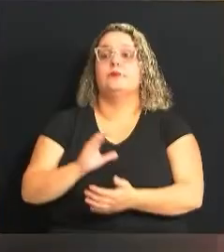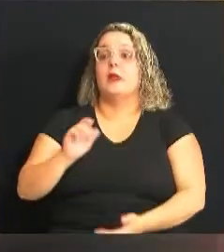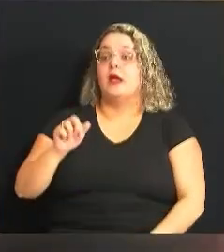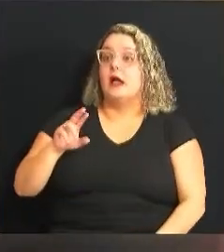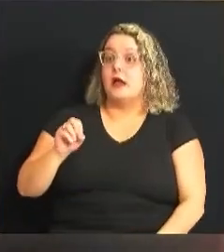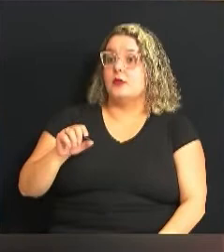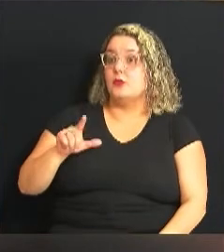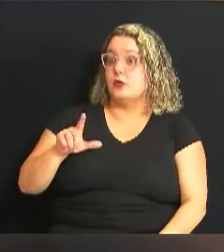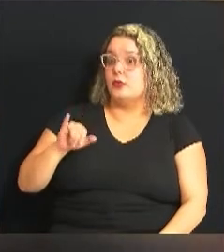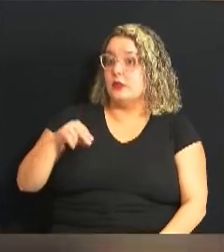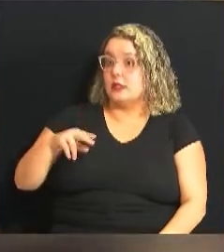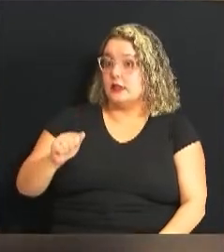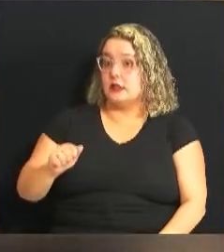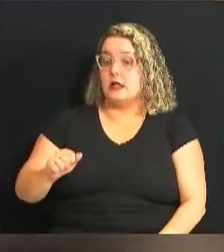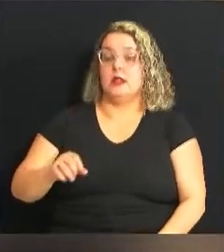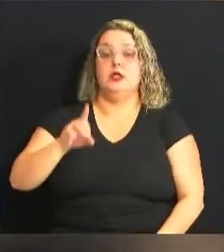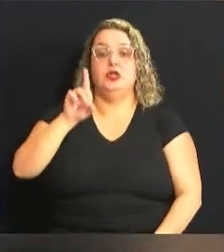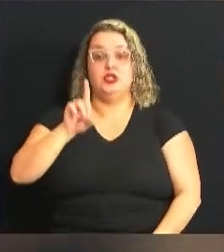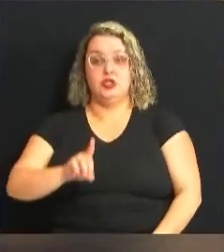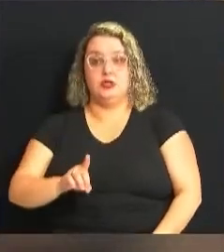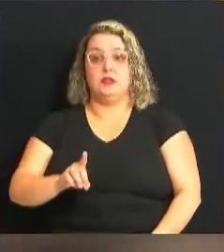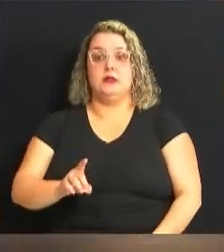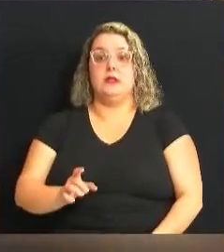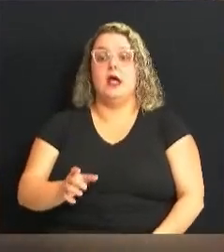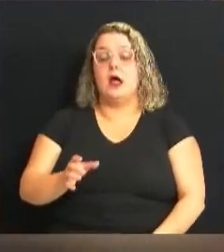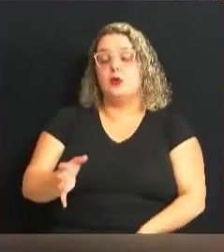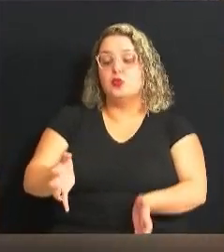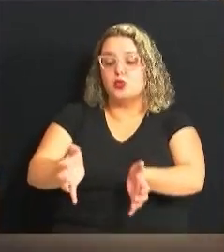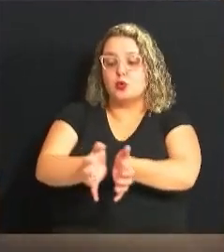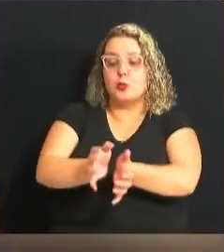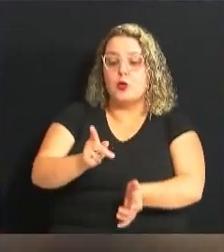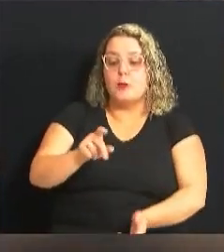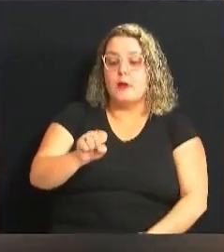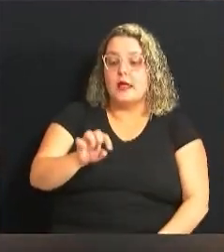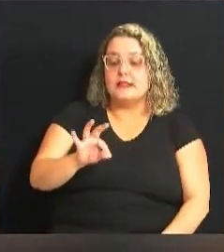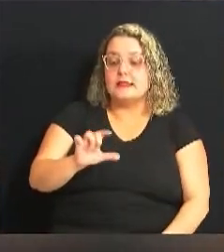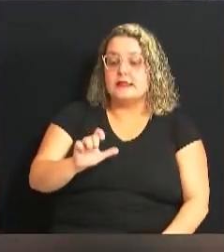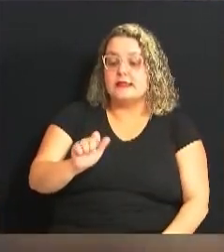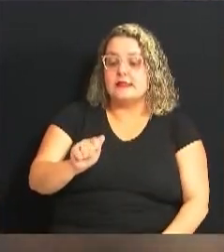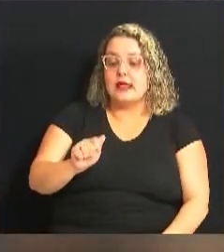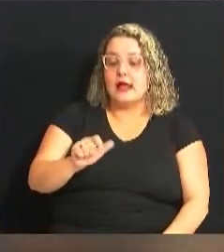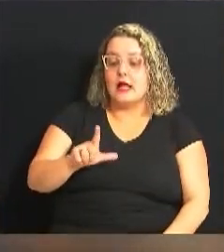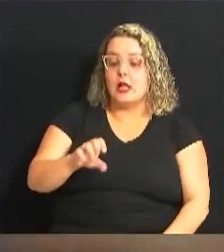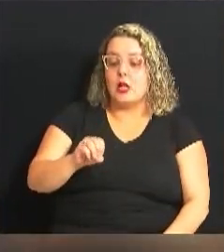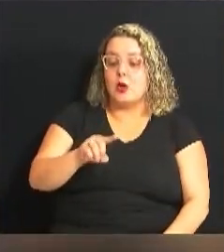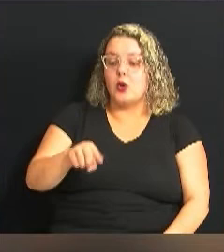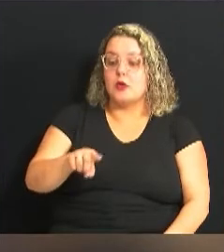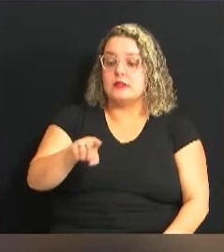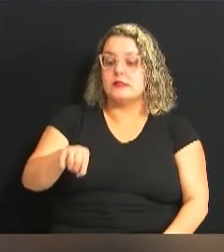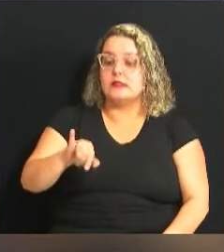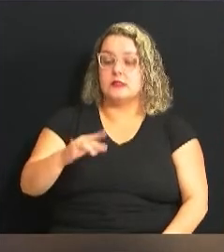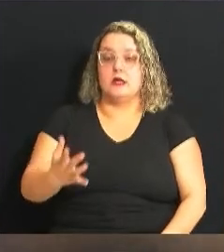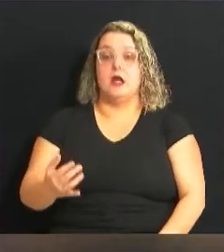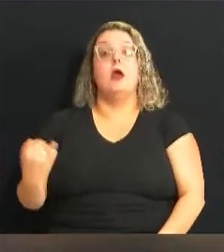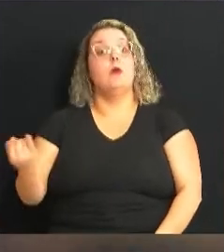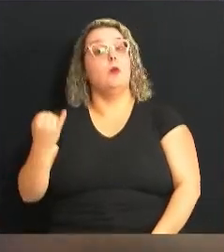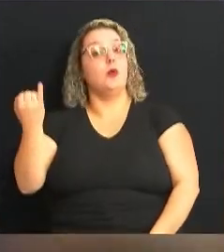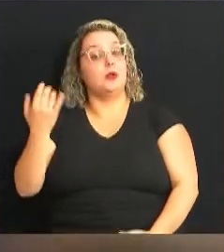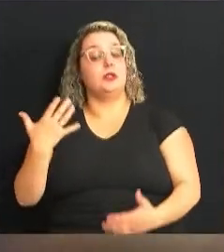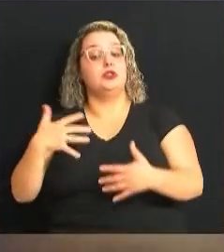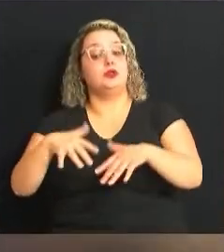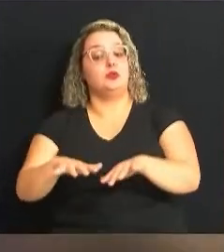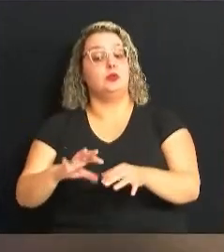desenvolvimento. Carolina Sandrone, diretora da Pestalozzi, ressaltou que é necessário incluir a família